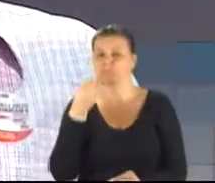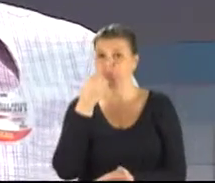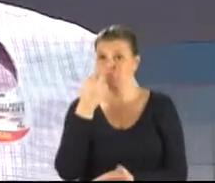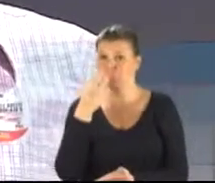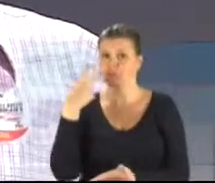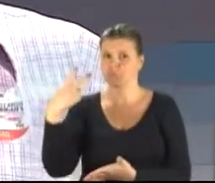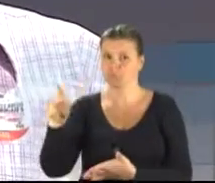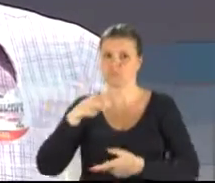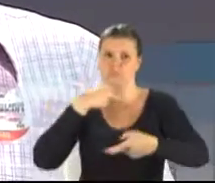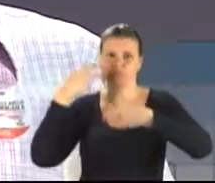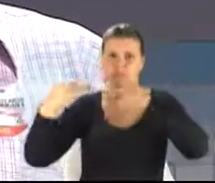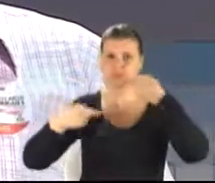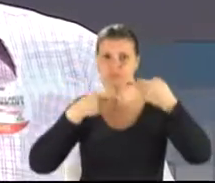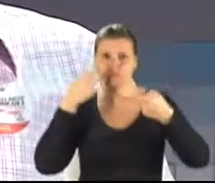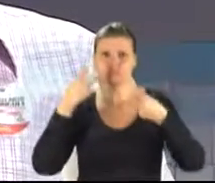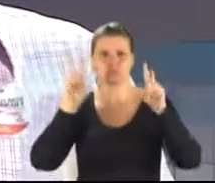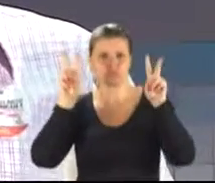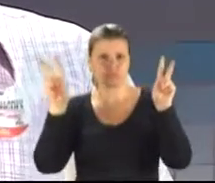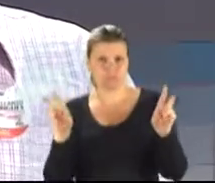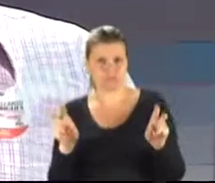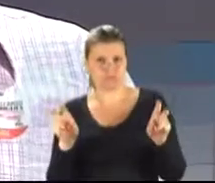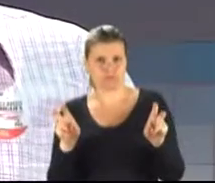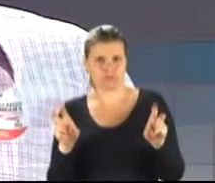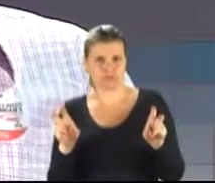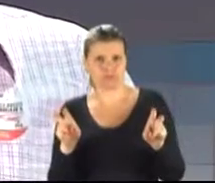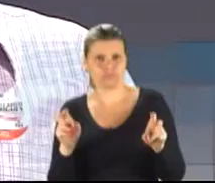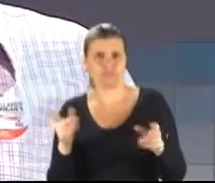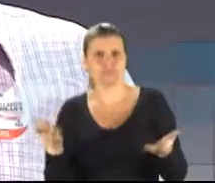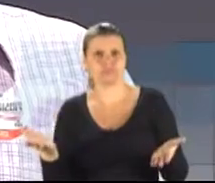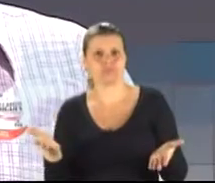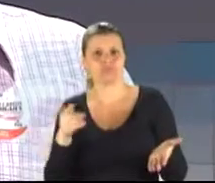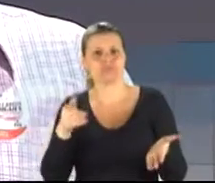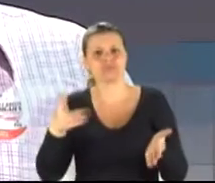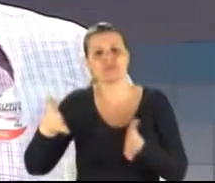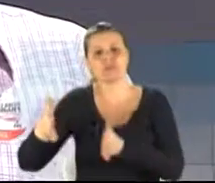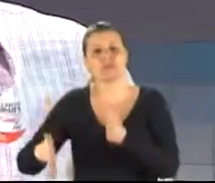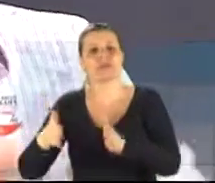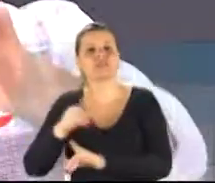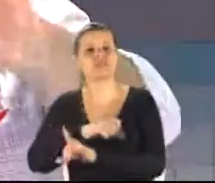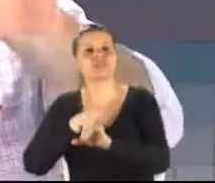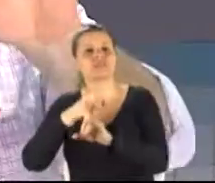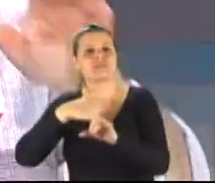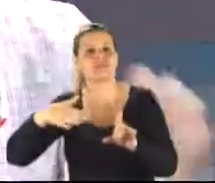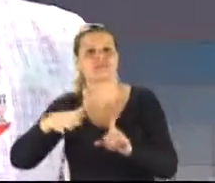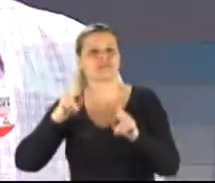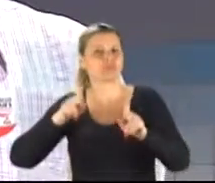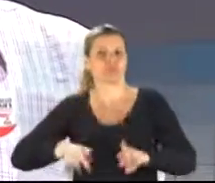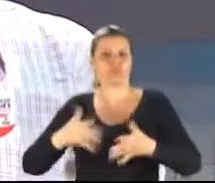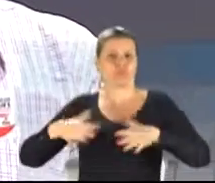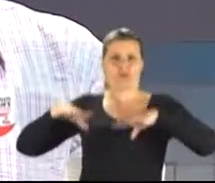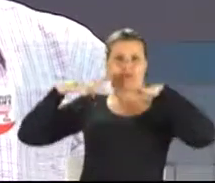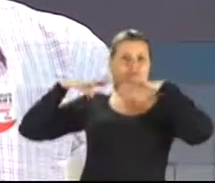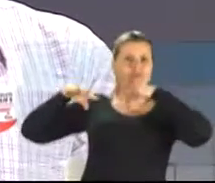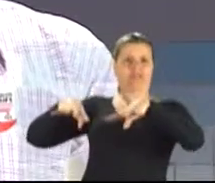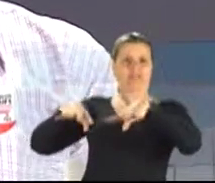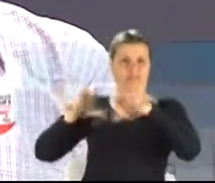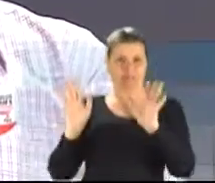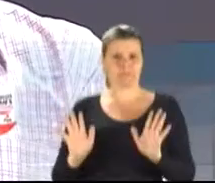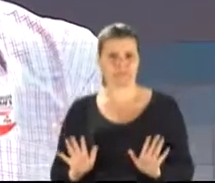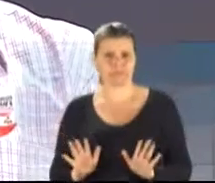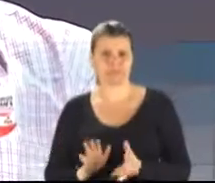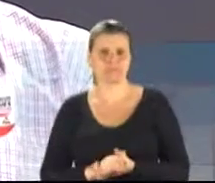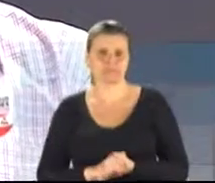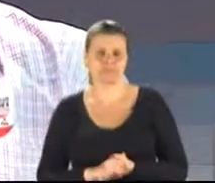tua colocação a respeito dessa parte da sociedade qual todo mundo não quer ver nem pintado de ouro na